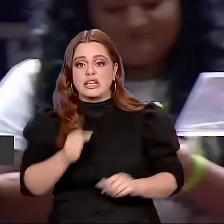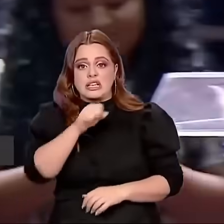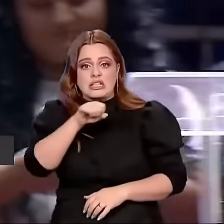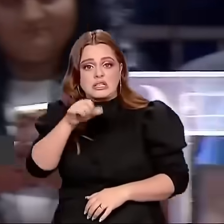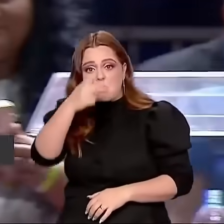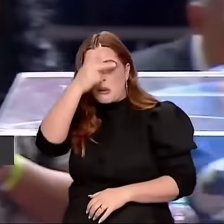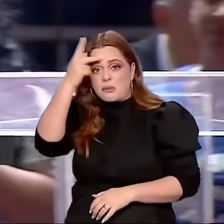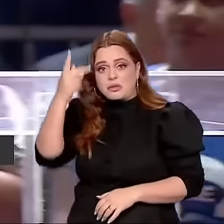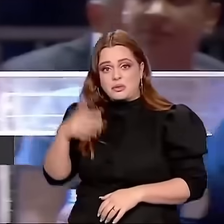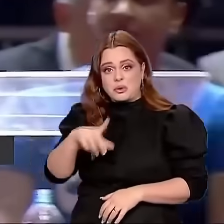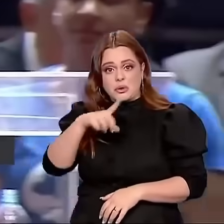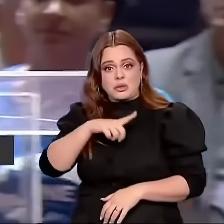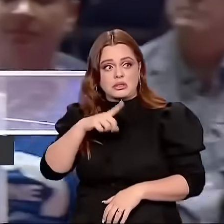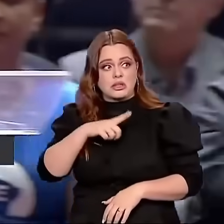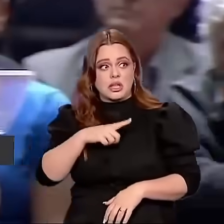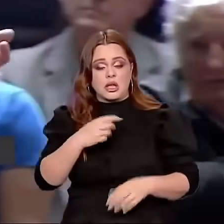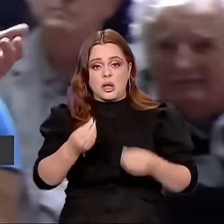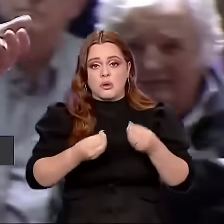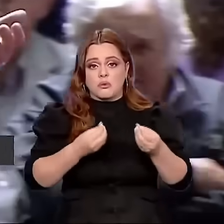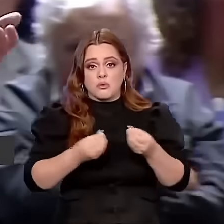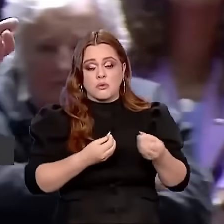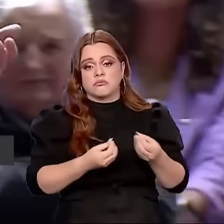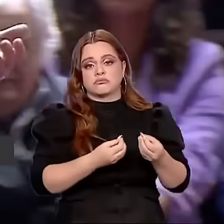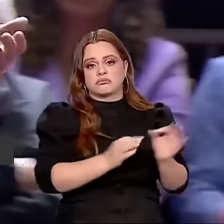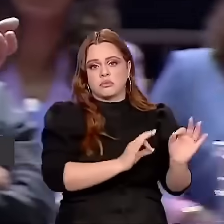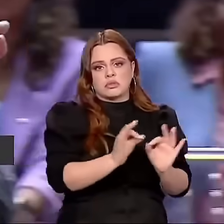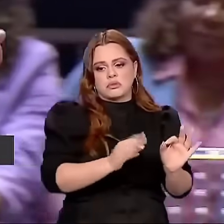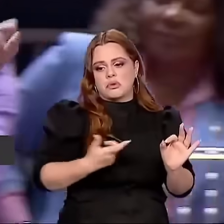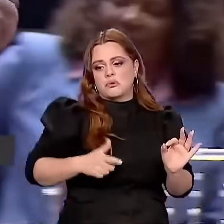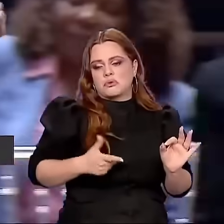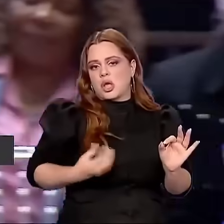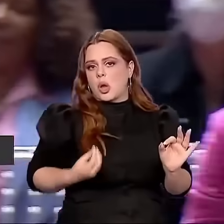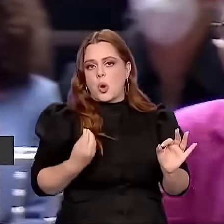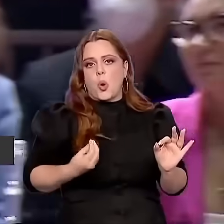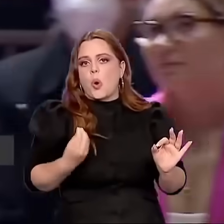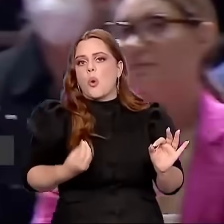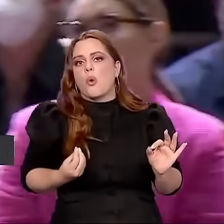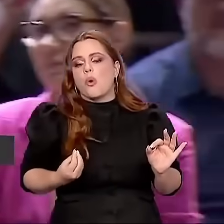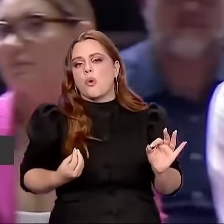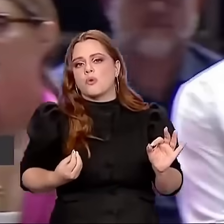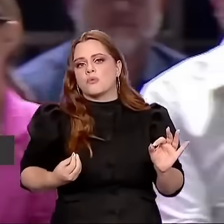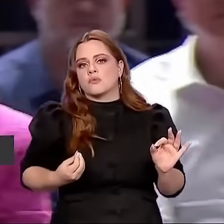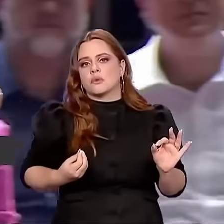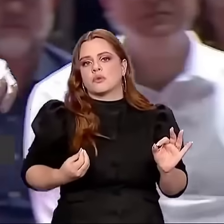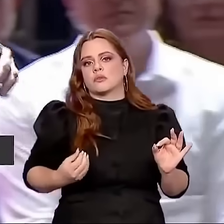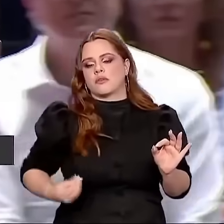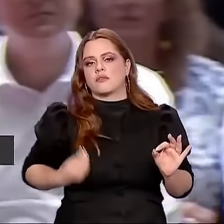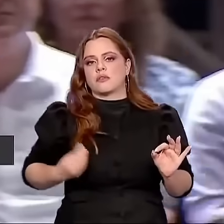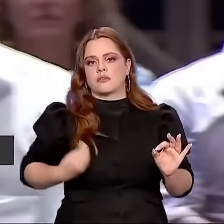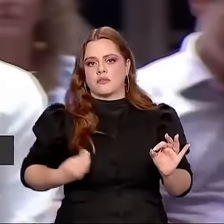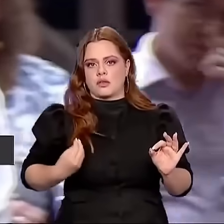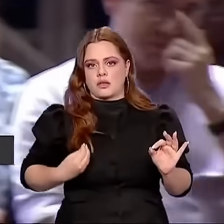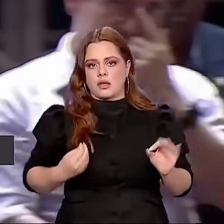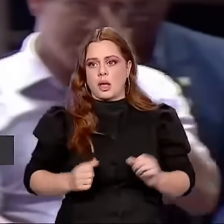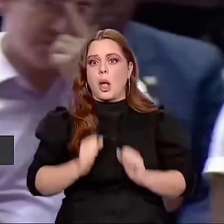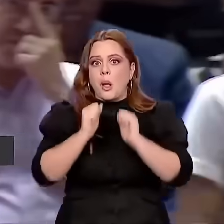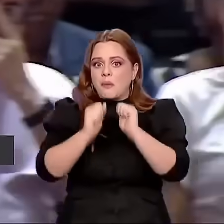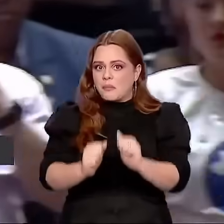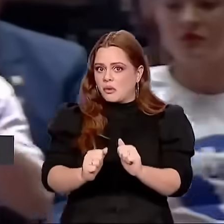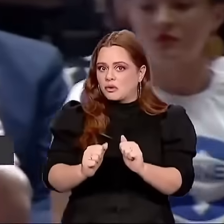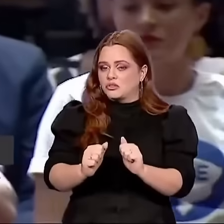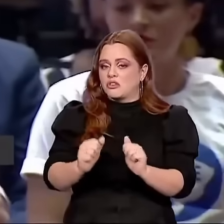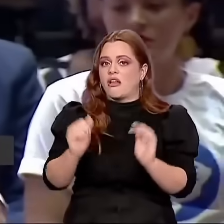causa não tem muita razão para viver. Uma pessoa que tem uma causa pode até